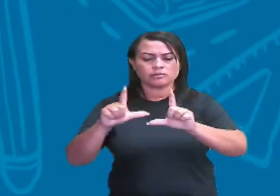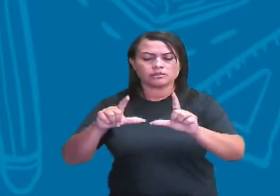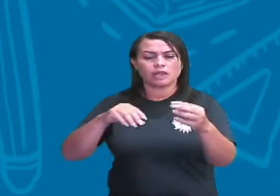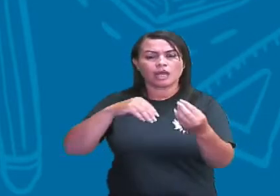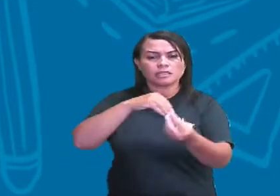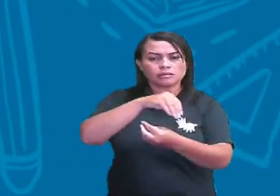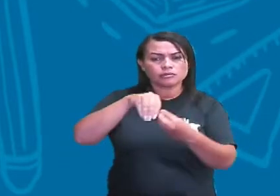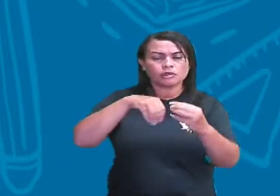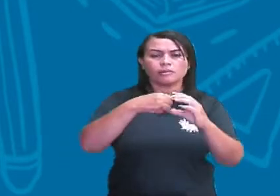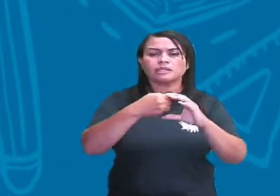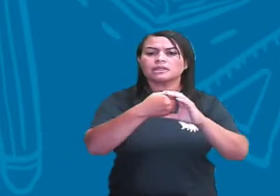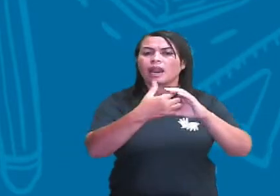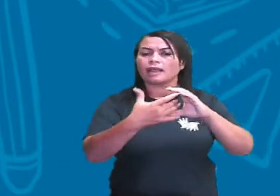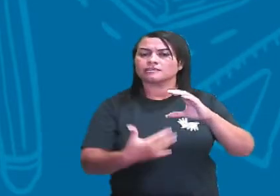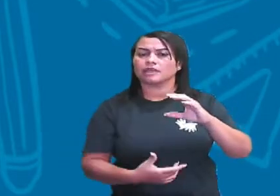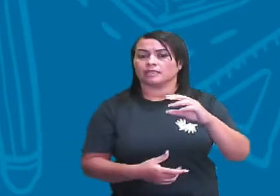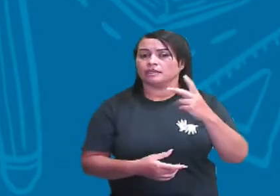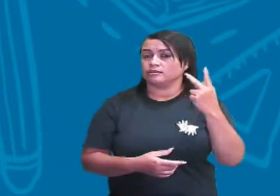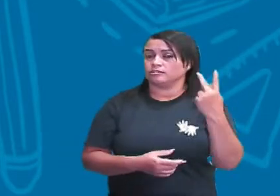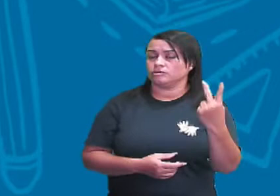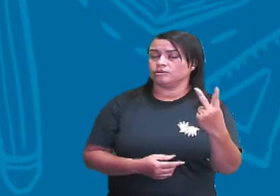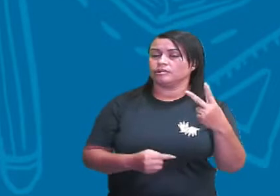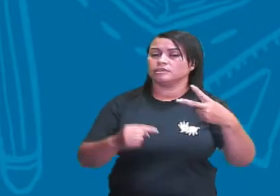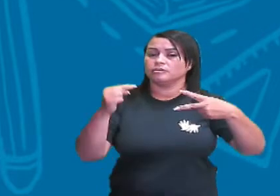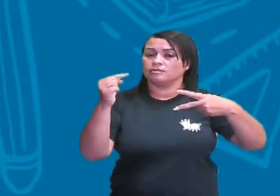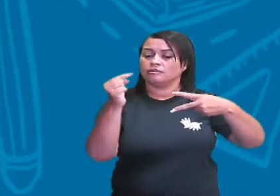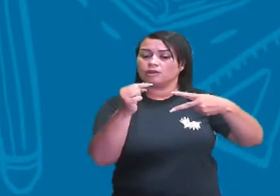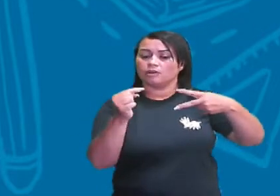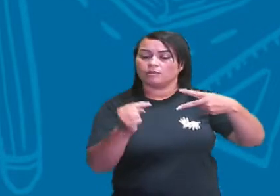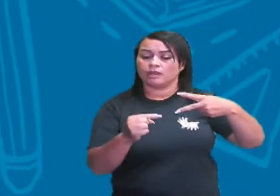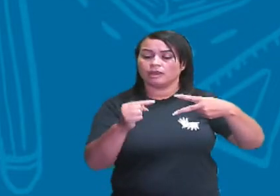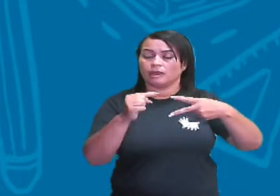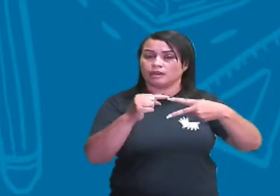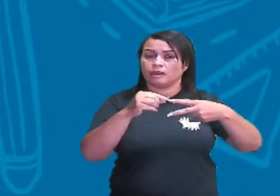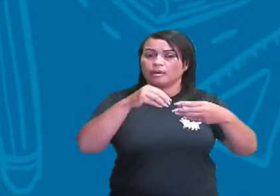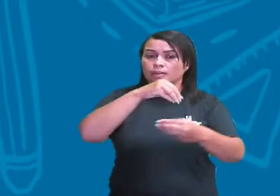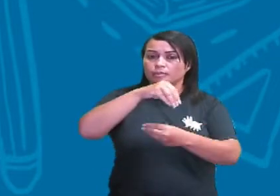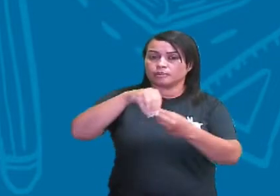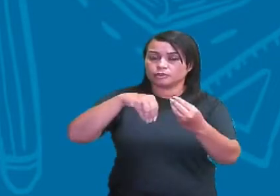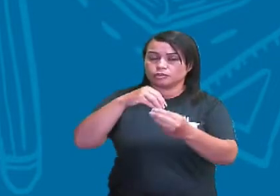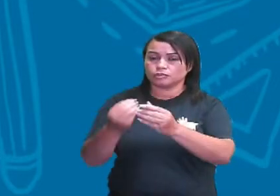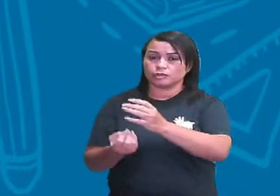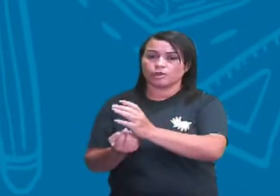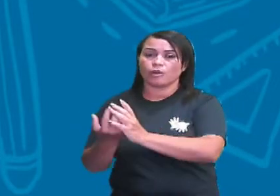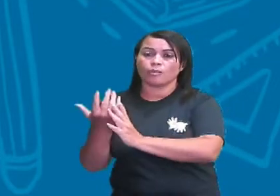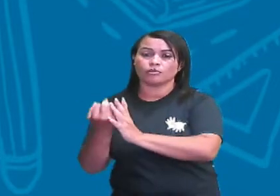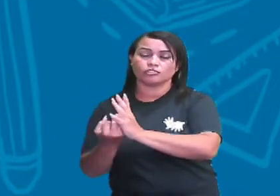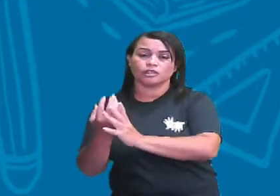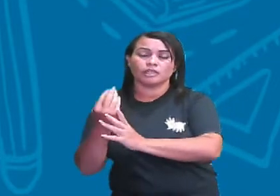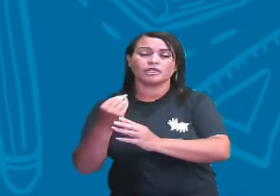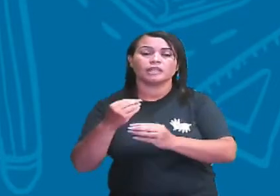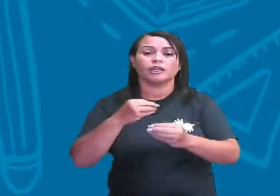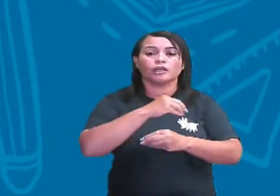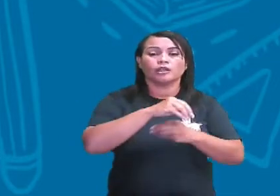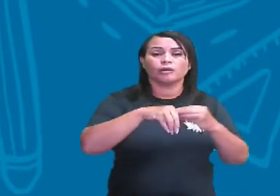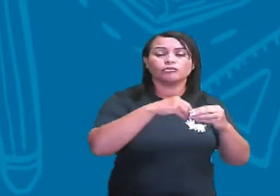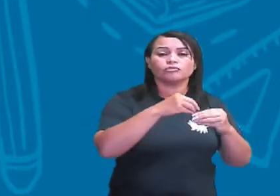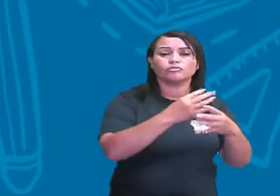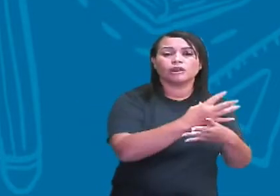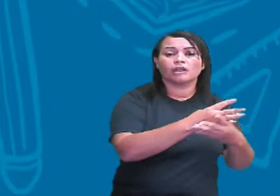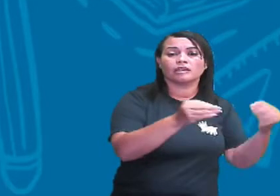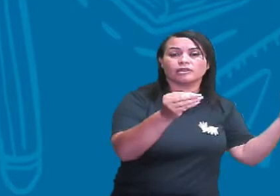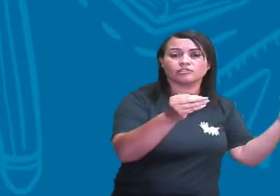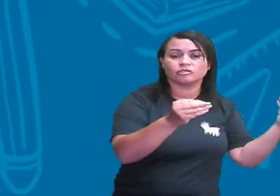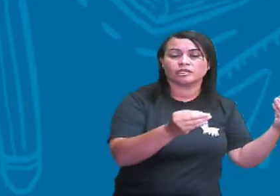ser classificada de duas formas. Como mistura homogênea ou mistura heterogênea. E a